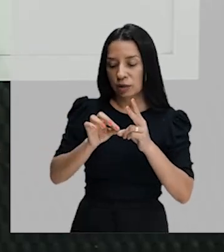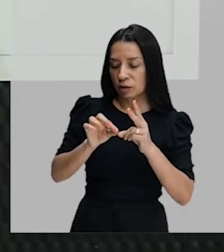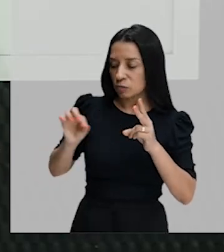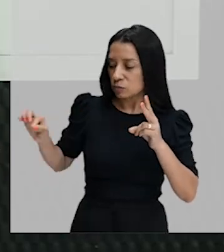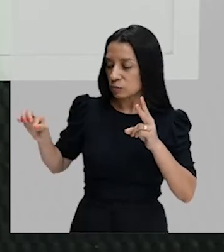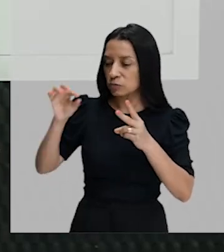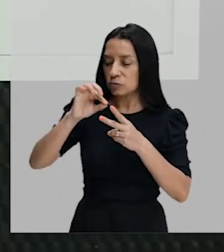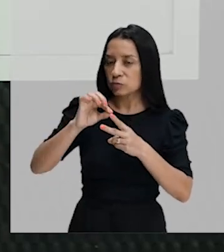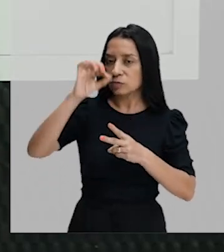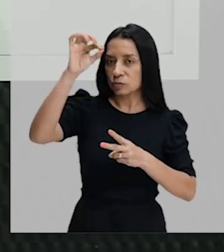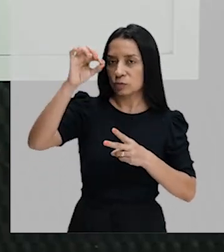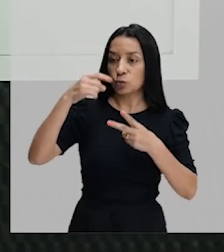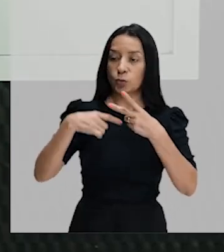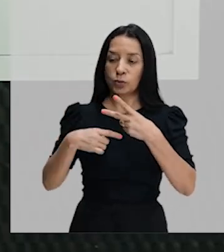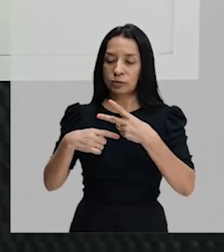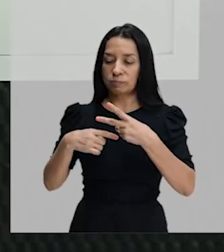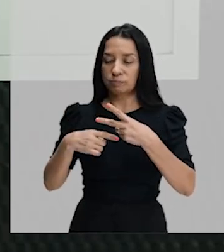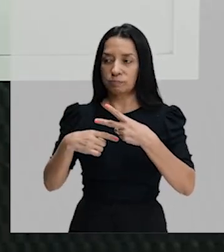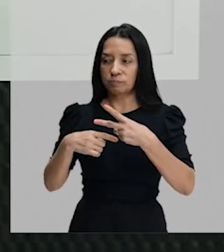da vertical. Como?